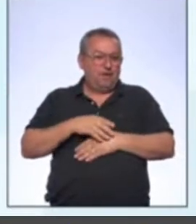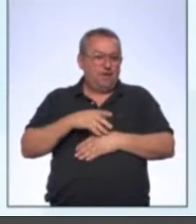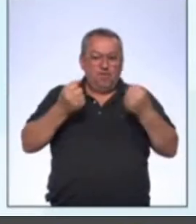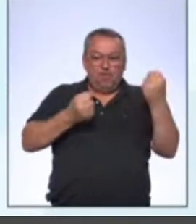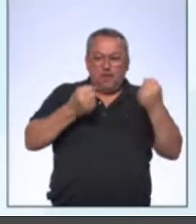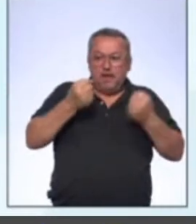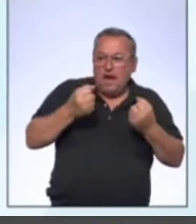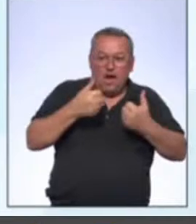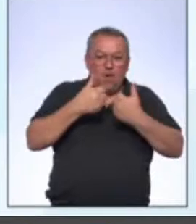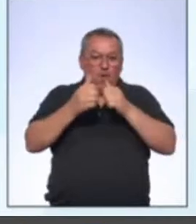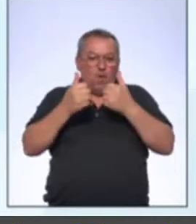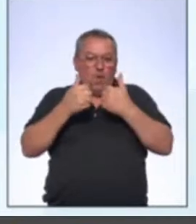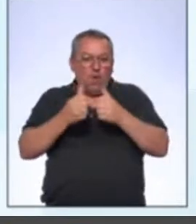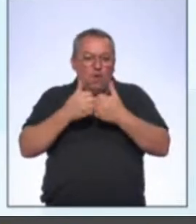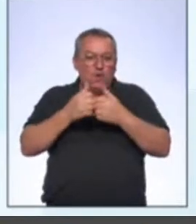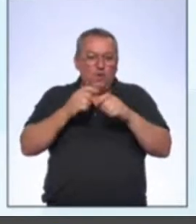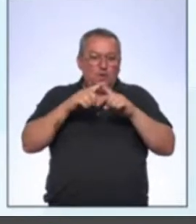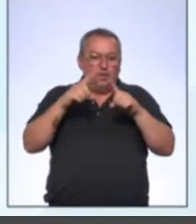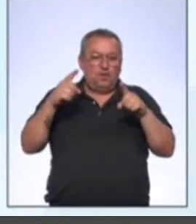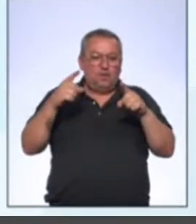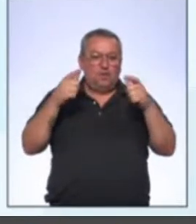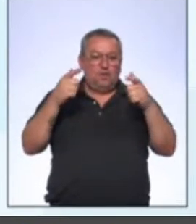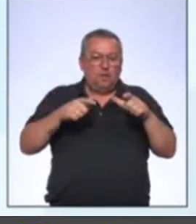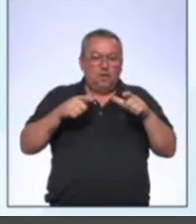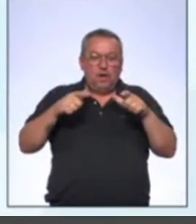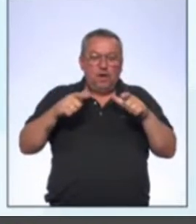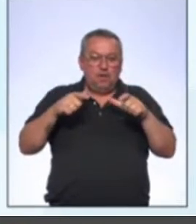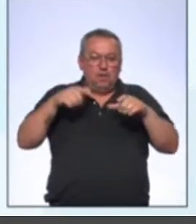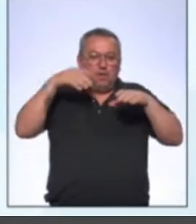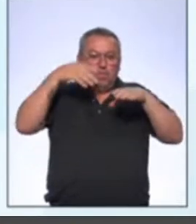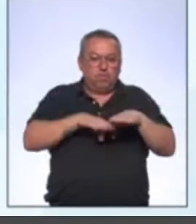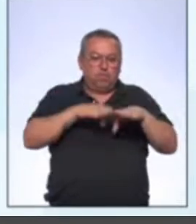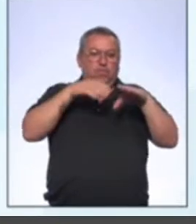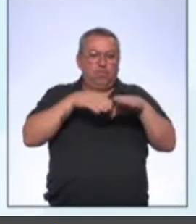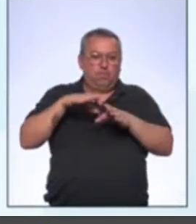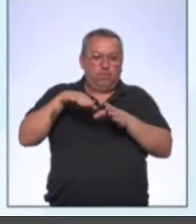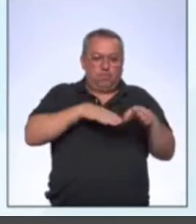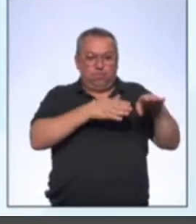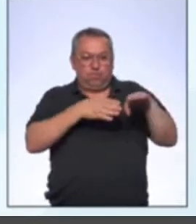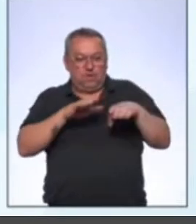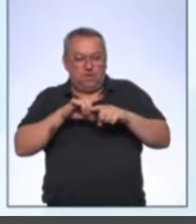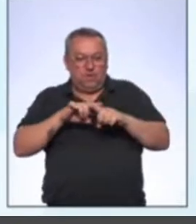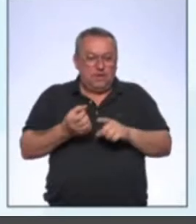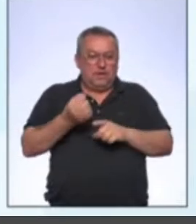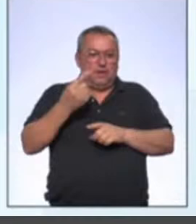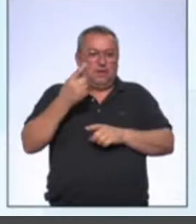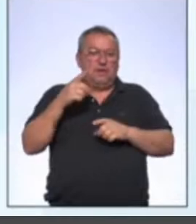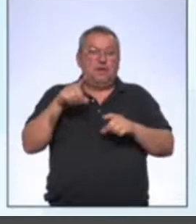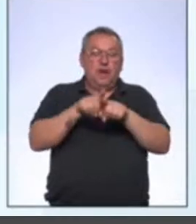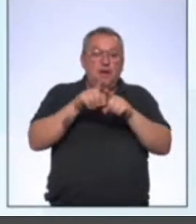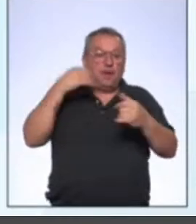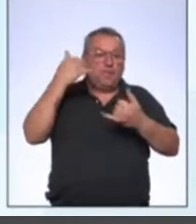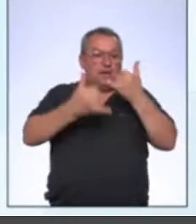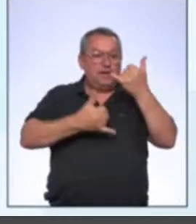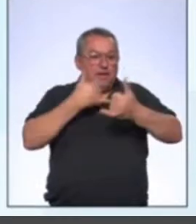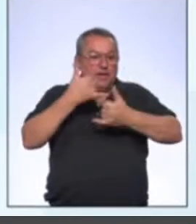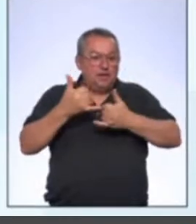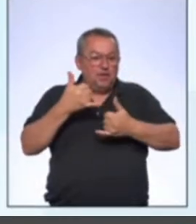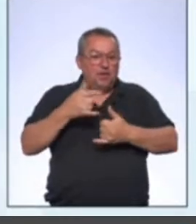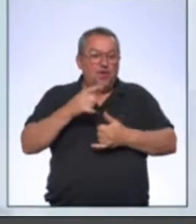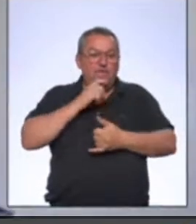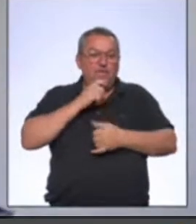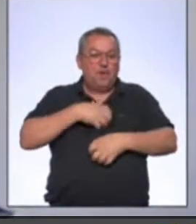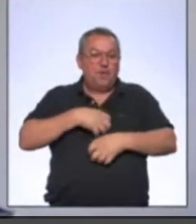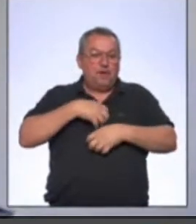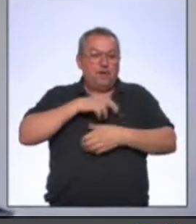de ônibus e passa num buraco e aí faz aquele solavanco num brinquedo, num parque de diversão. Frio na barriga dá em